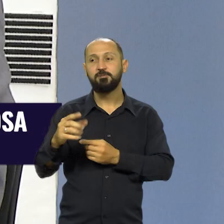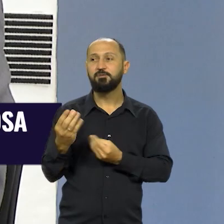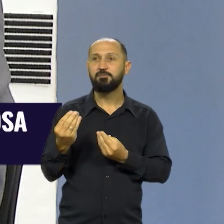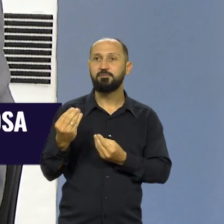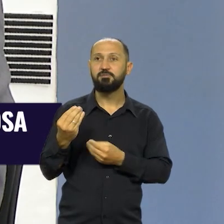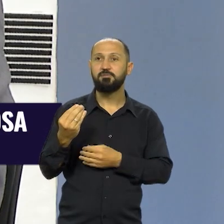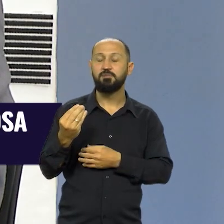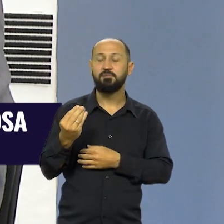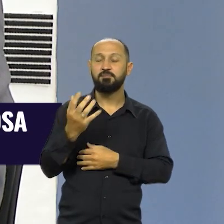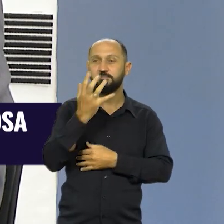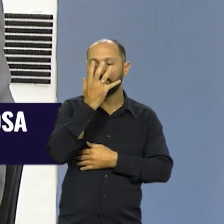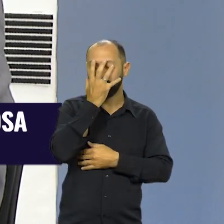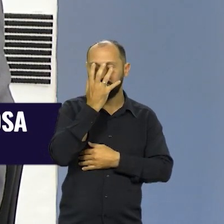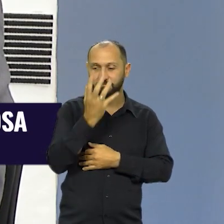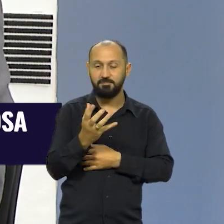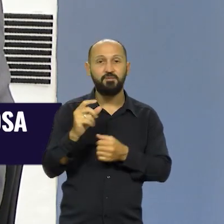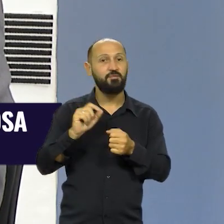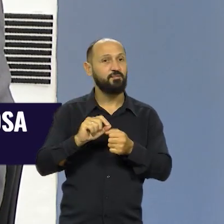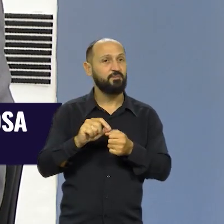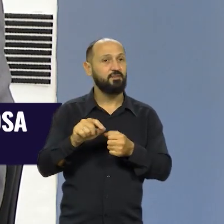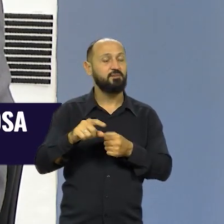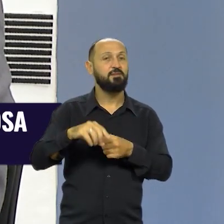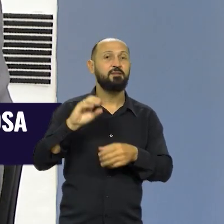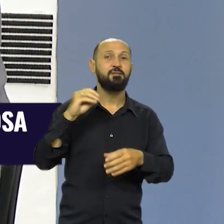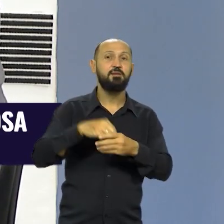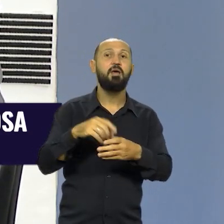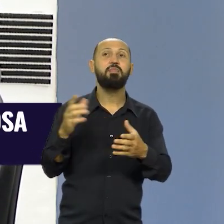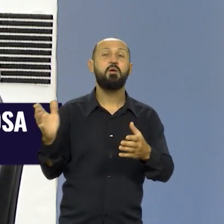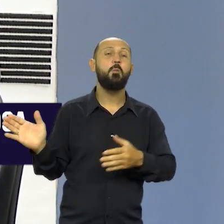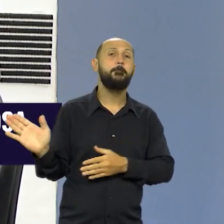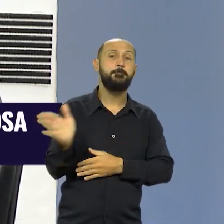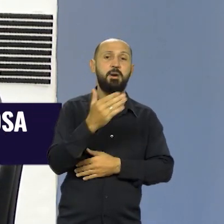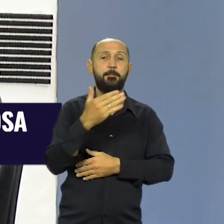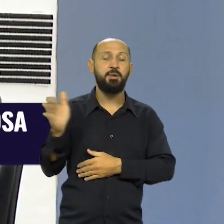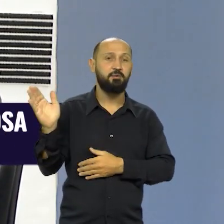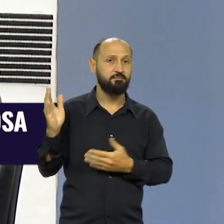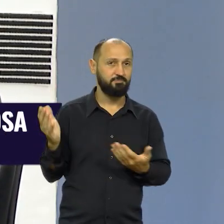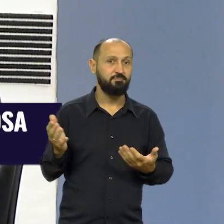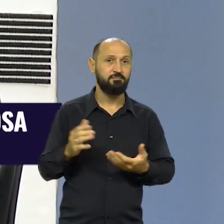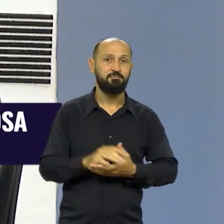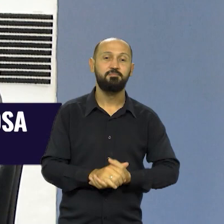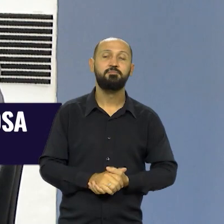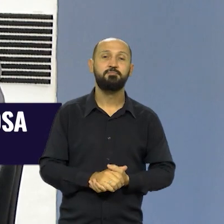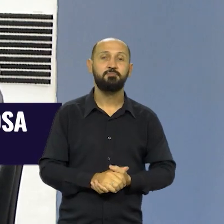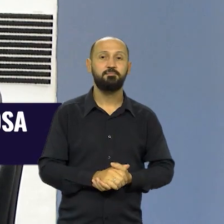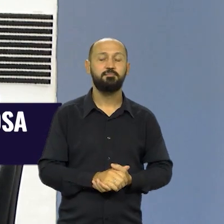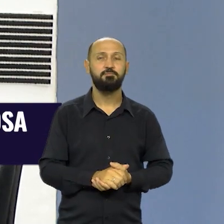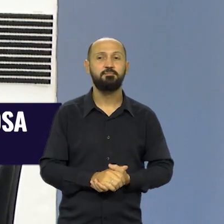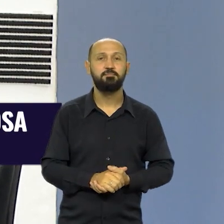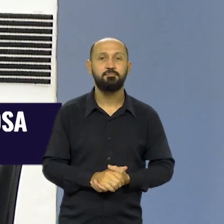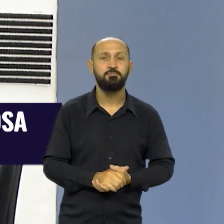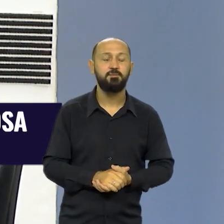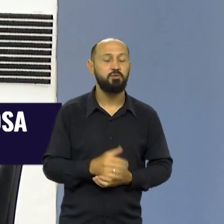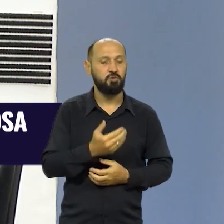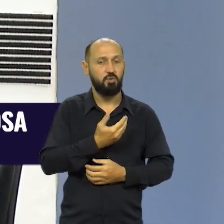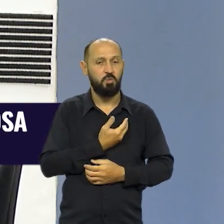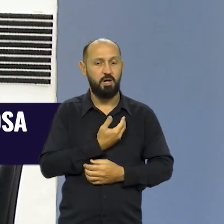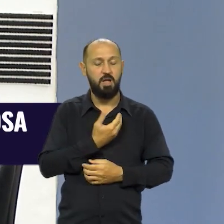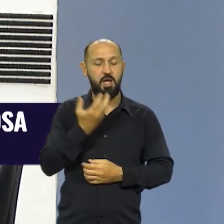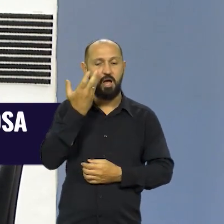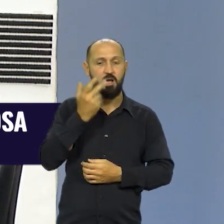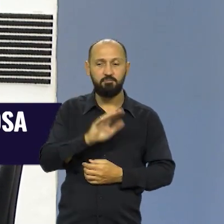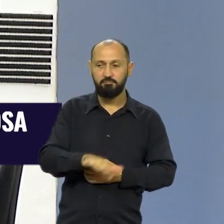violências assim, horríveis eram praticadas, inclusive com tapas, né, de